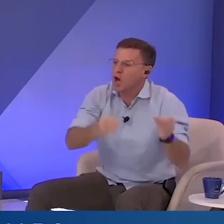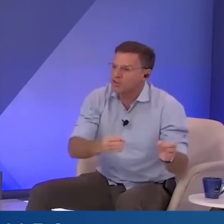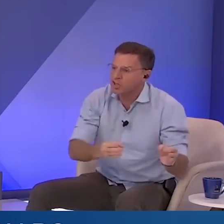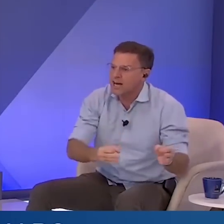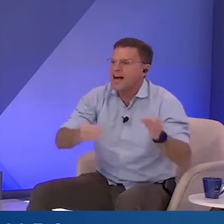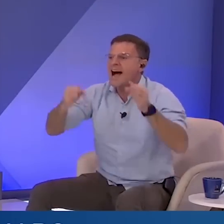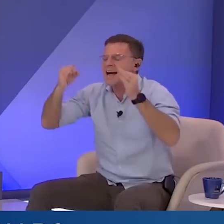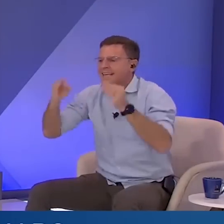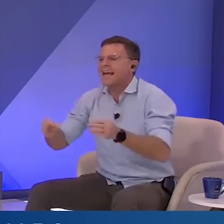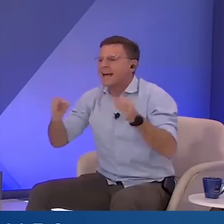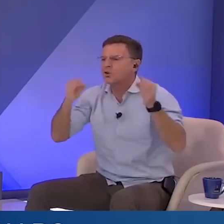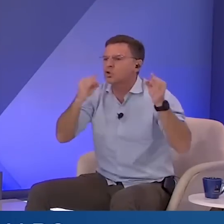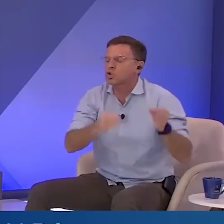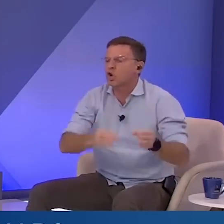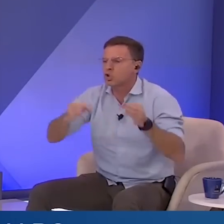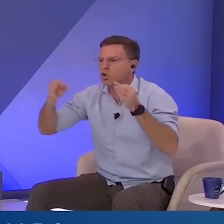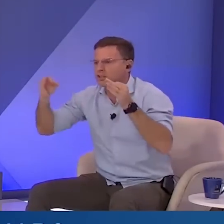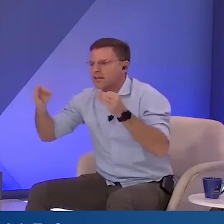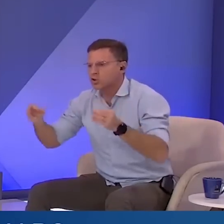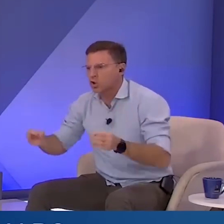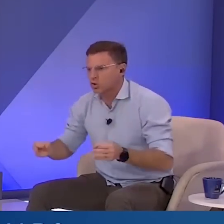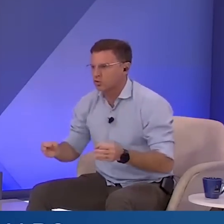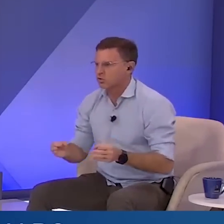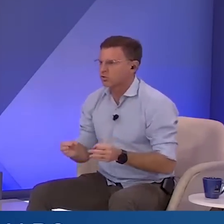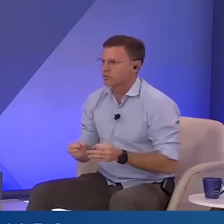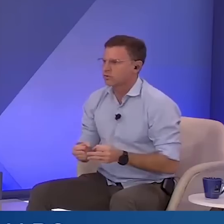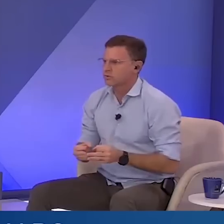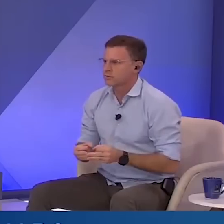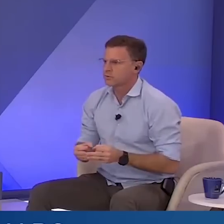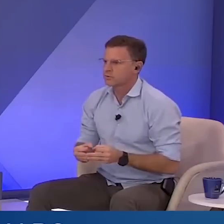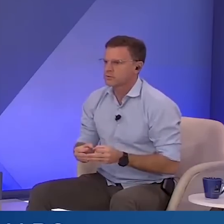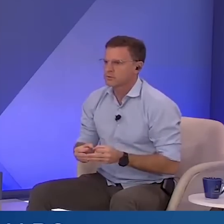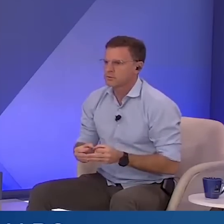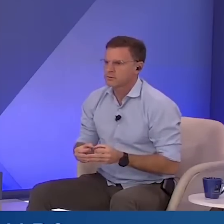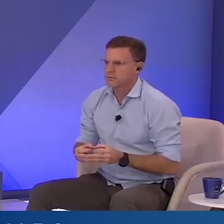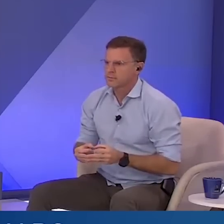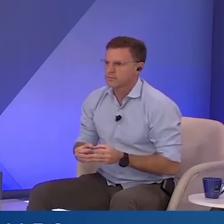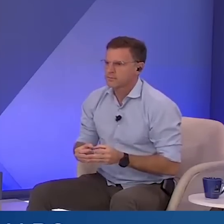tem como lógica a guerra do todo contra todos